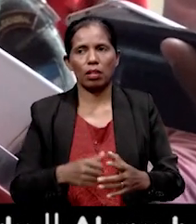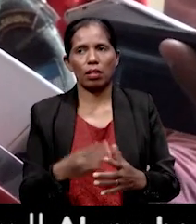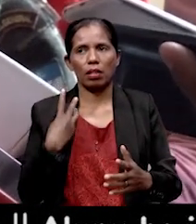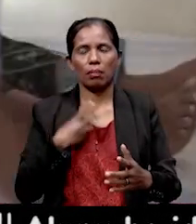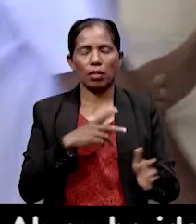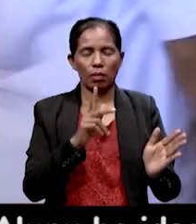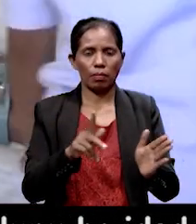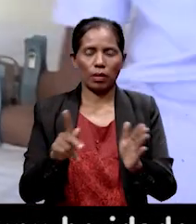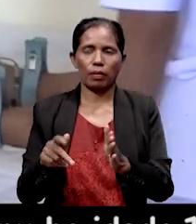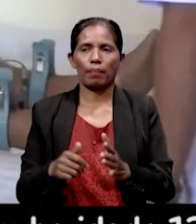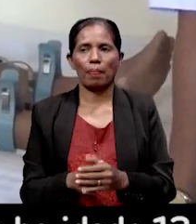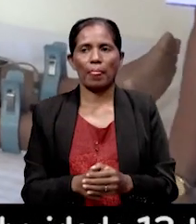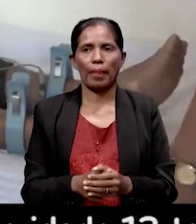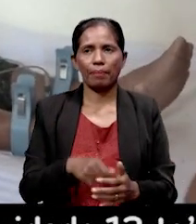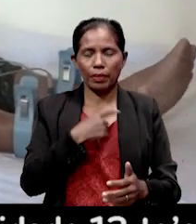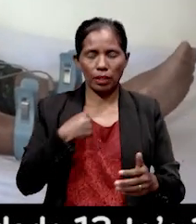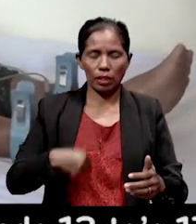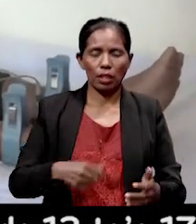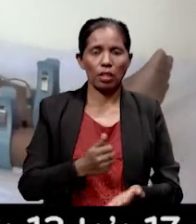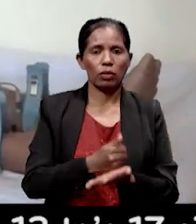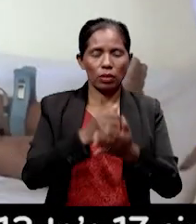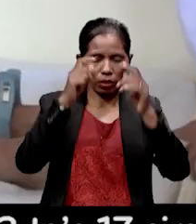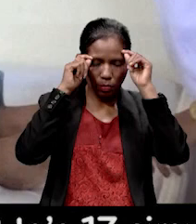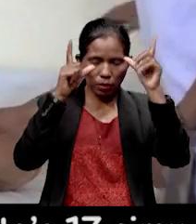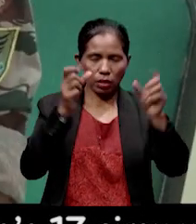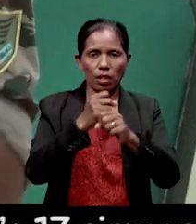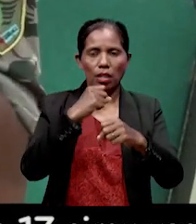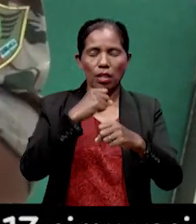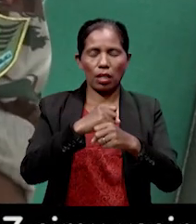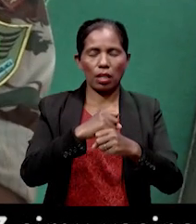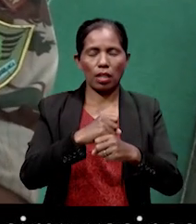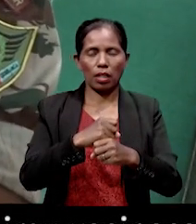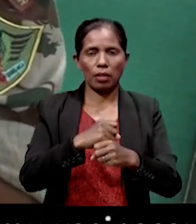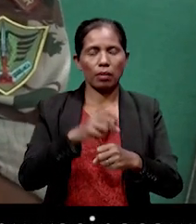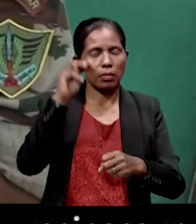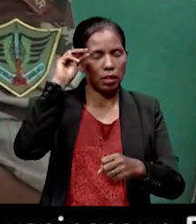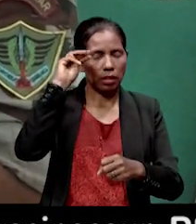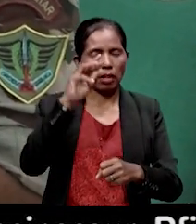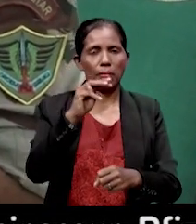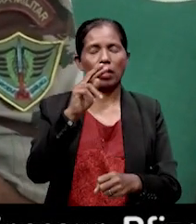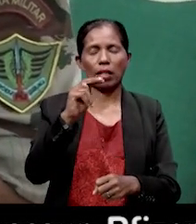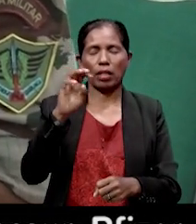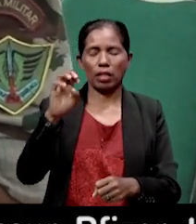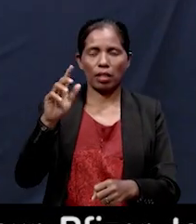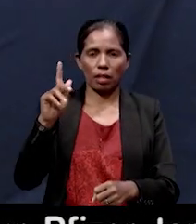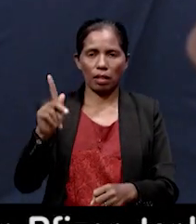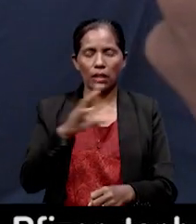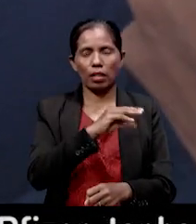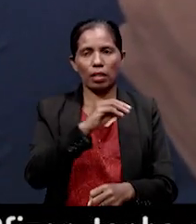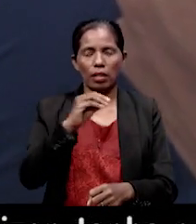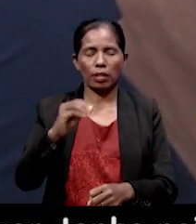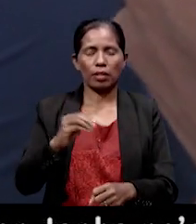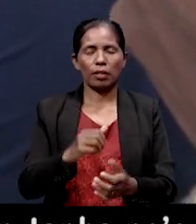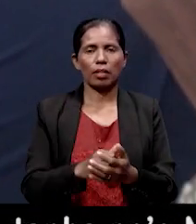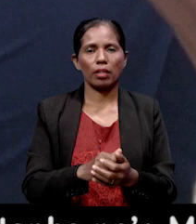pala. Antes ne sina apoia ona Timor Leste hari edifício Ministério de Negócios Estrangeiro e a Praia dos Coqueiros no Palácio